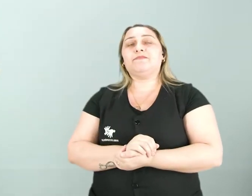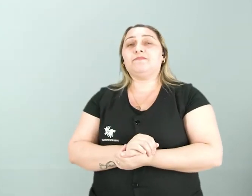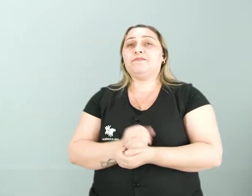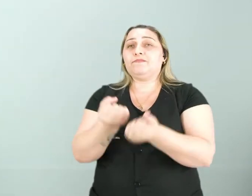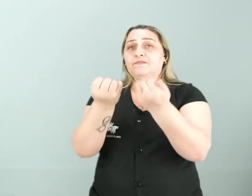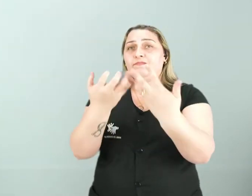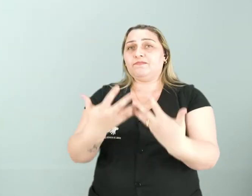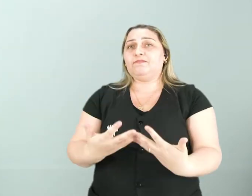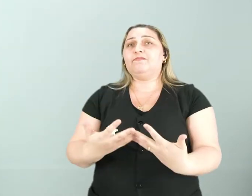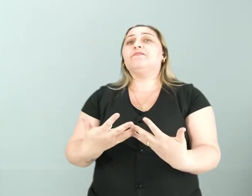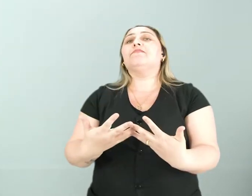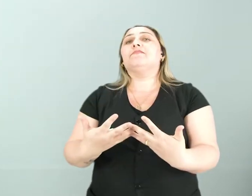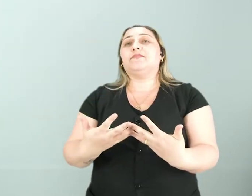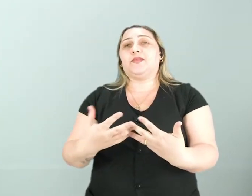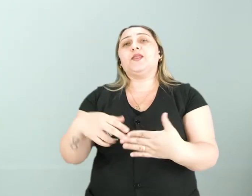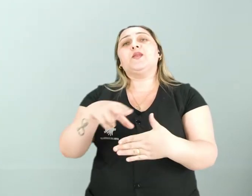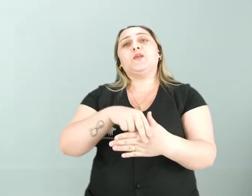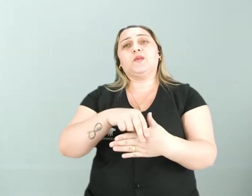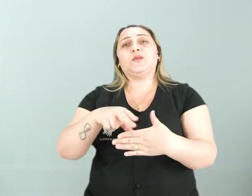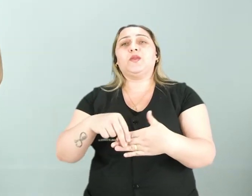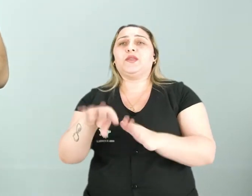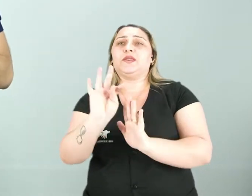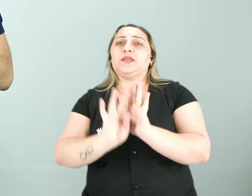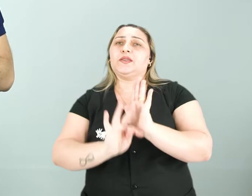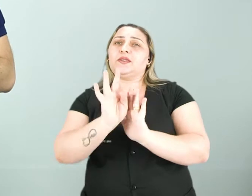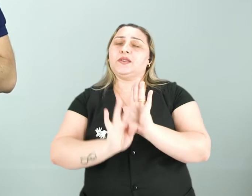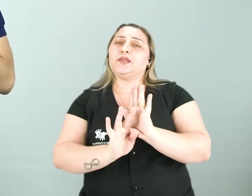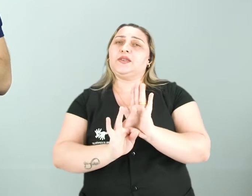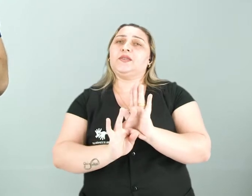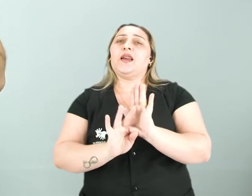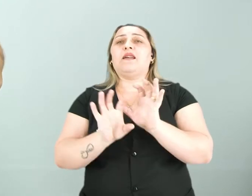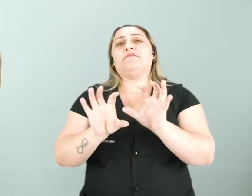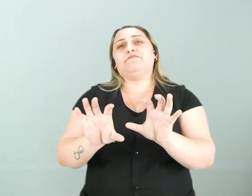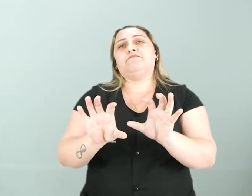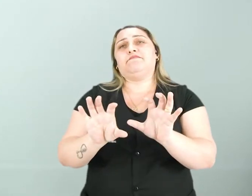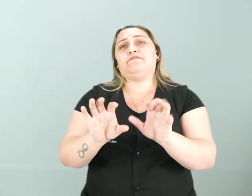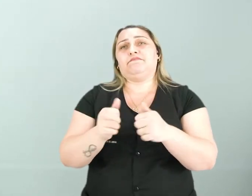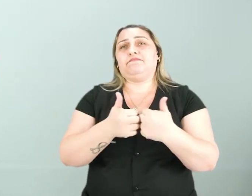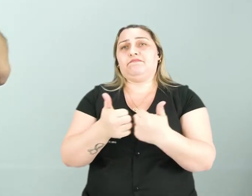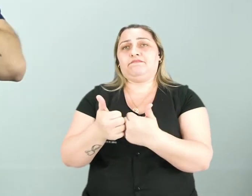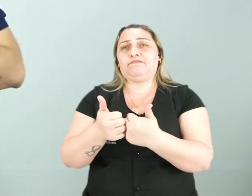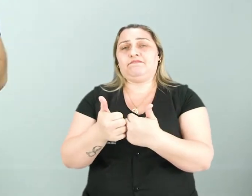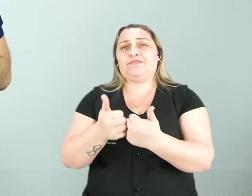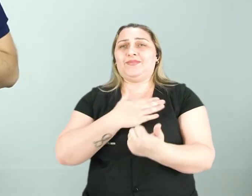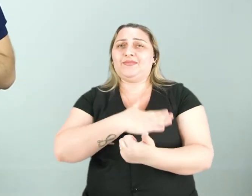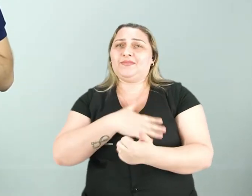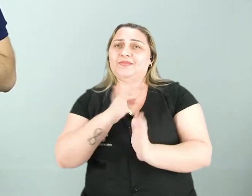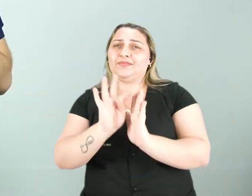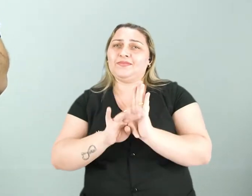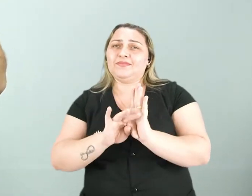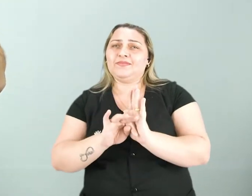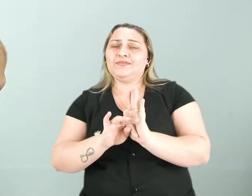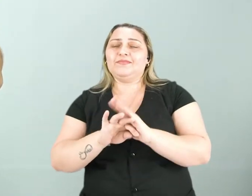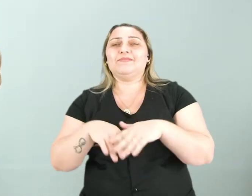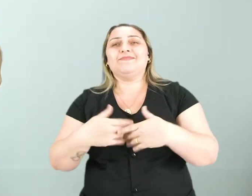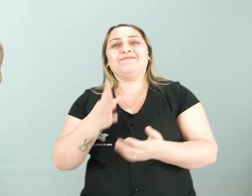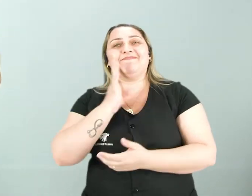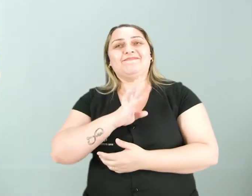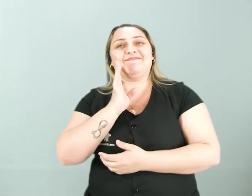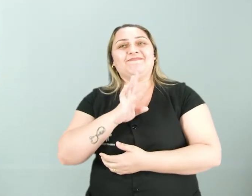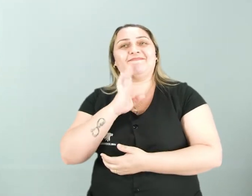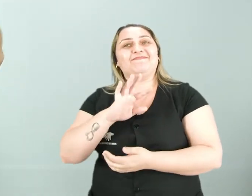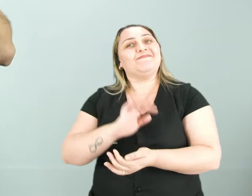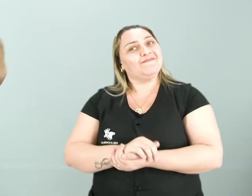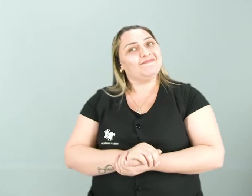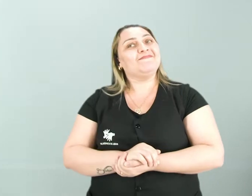contados através de cordéis, através de textos desta forma. Tudo bem até aí? Quantos gostaram do texto? Pois é, legal, né?